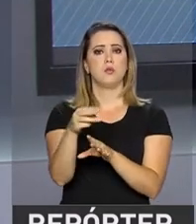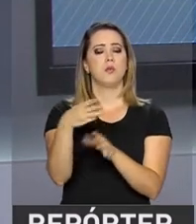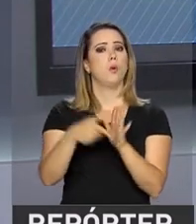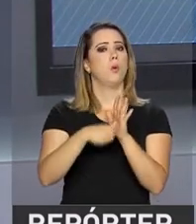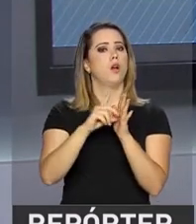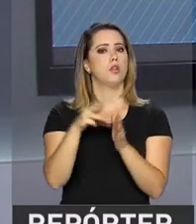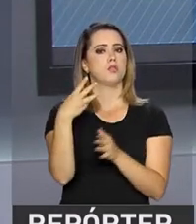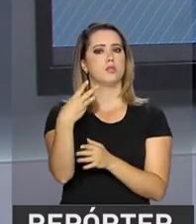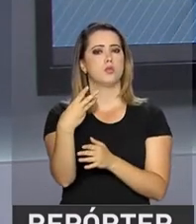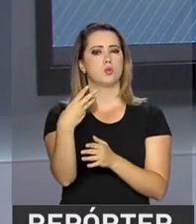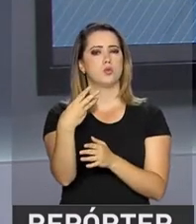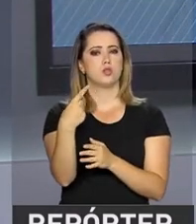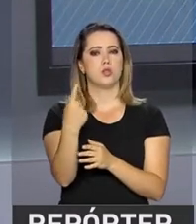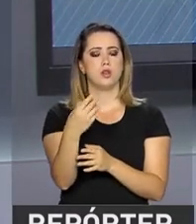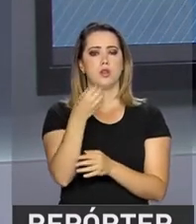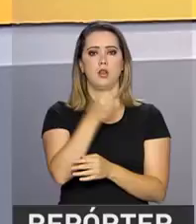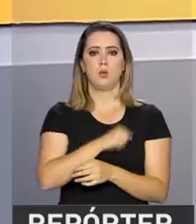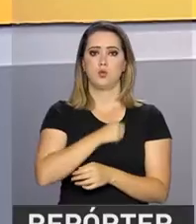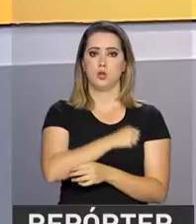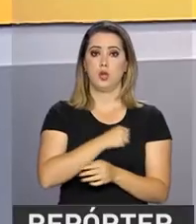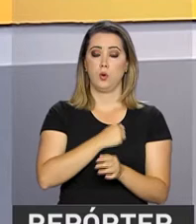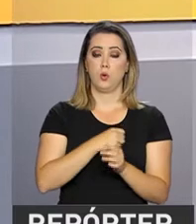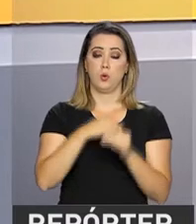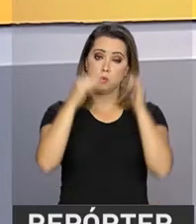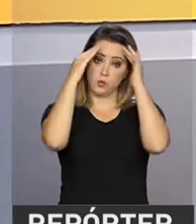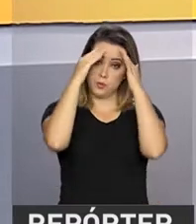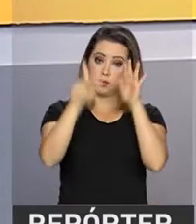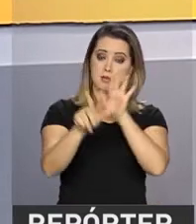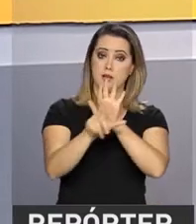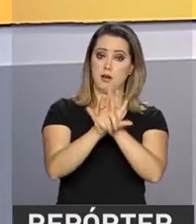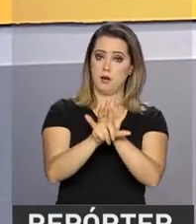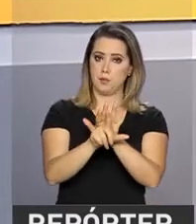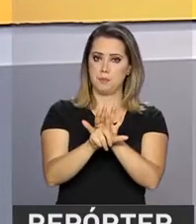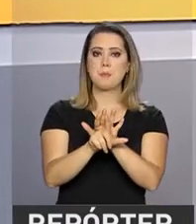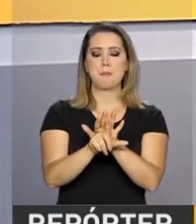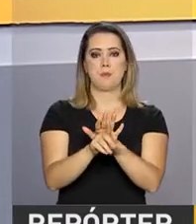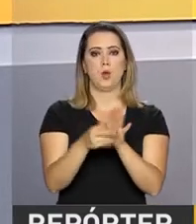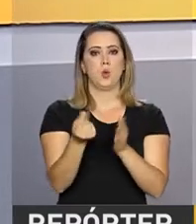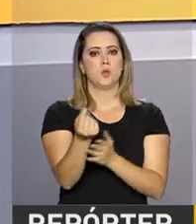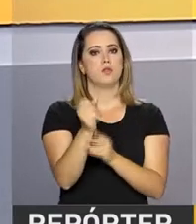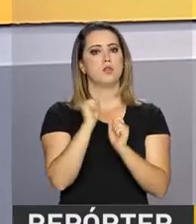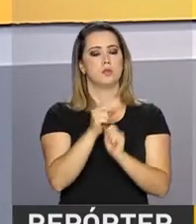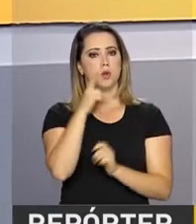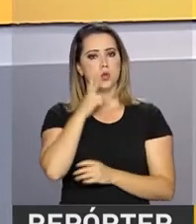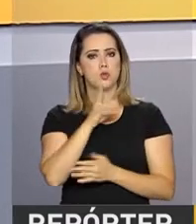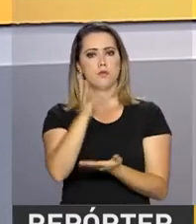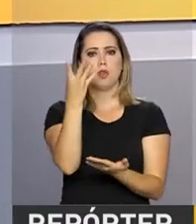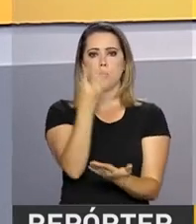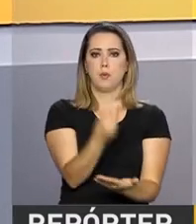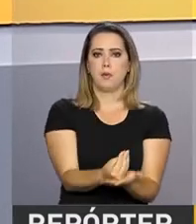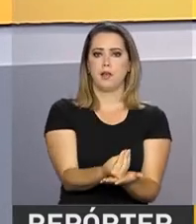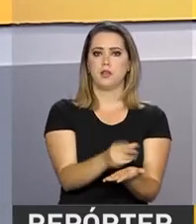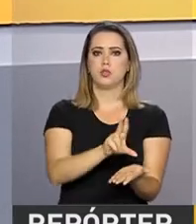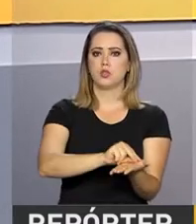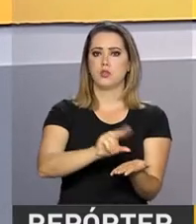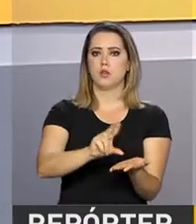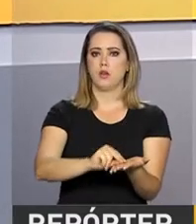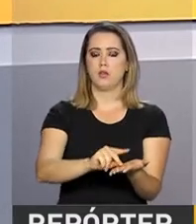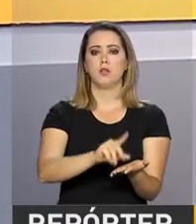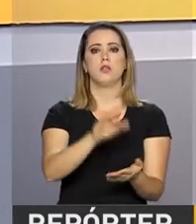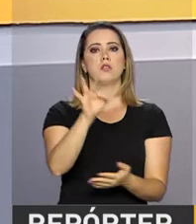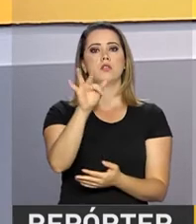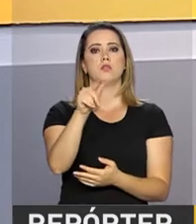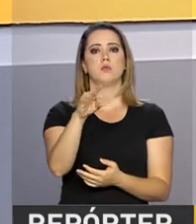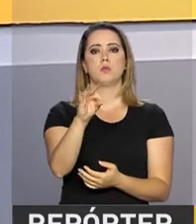prazo definido em lei os valores podem ser consultados pelo aplicativo do fgts para smartphones e tablets